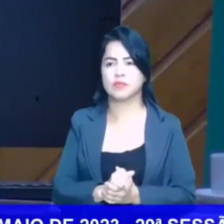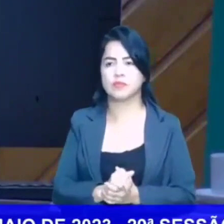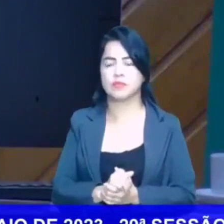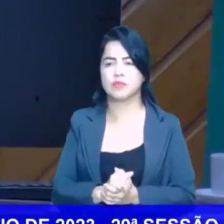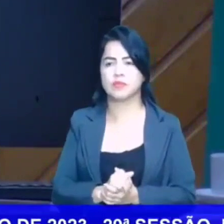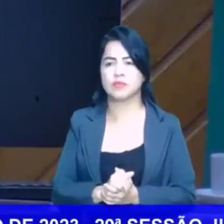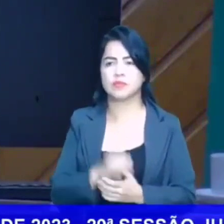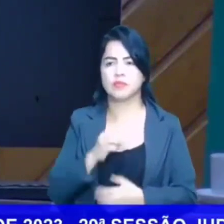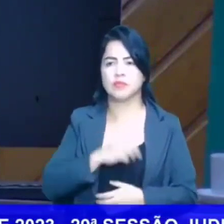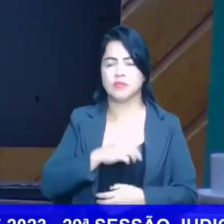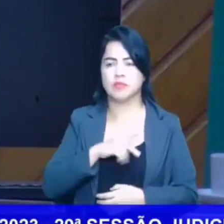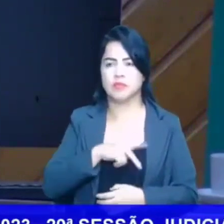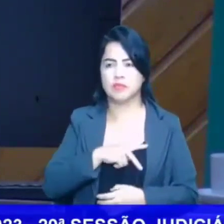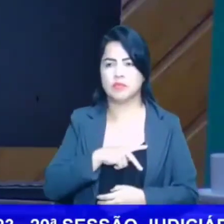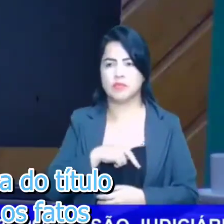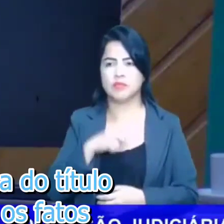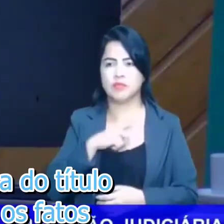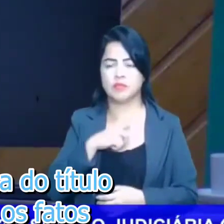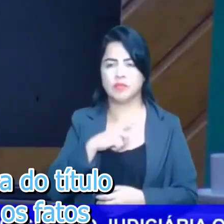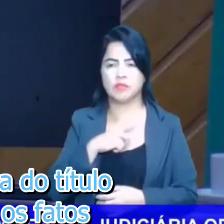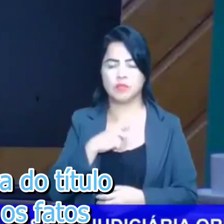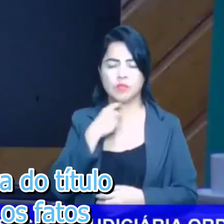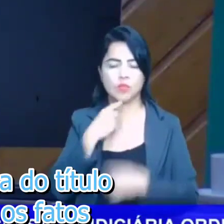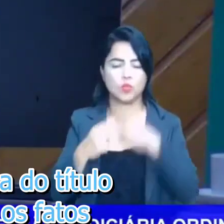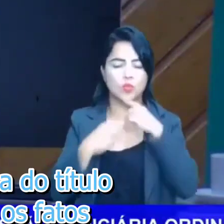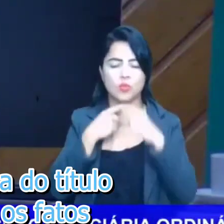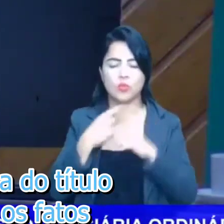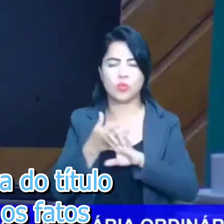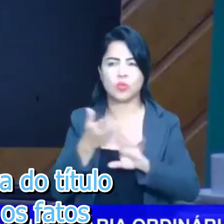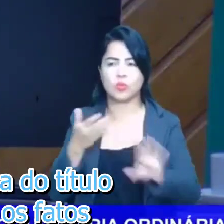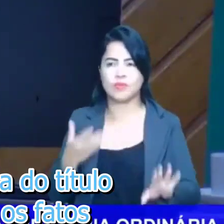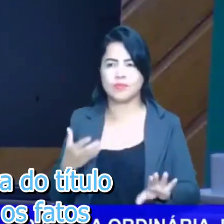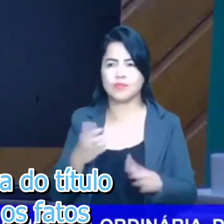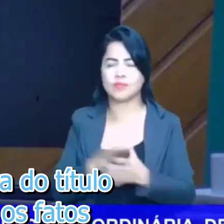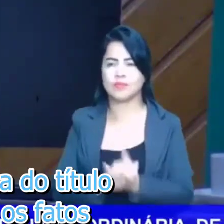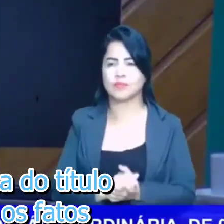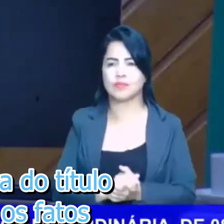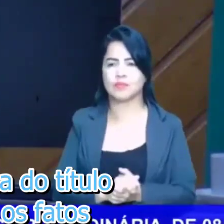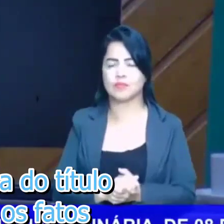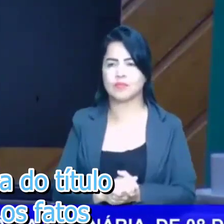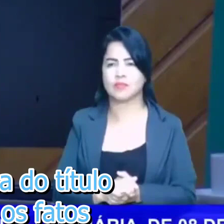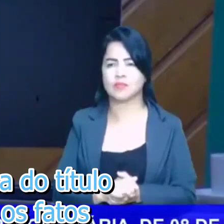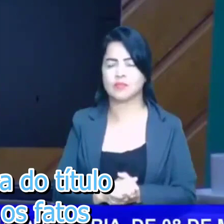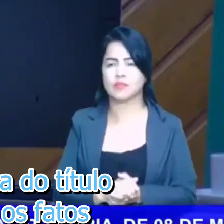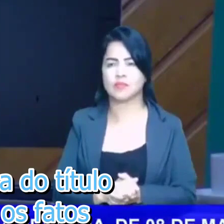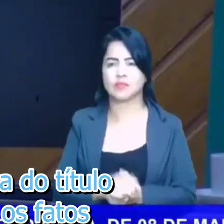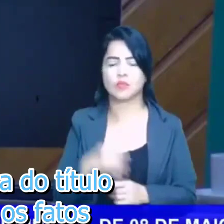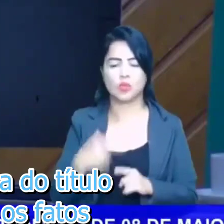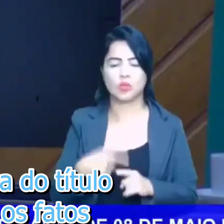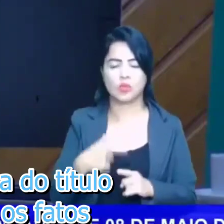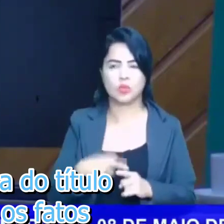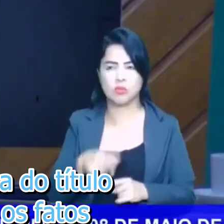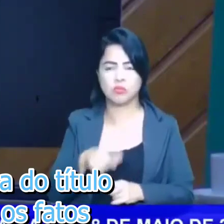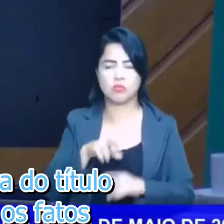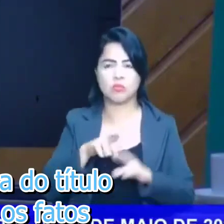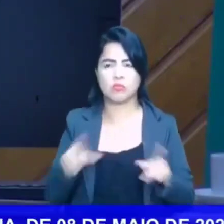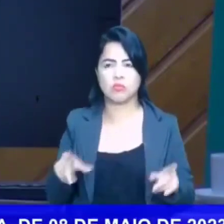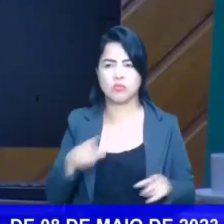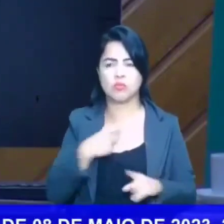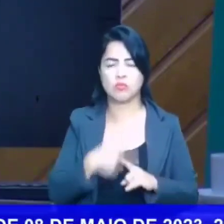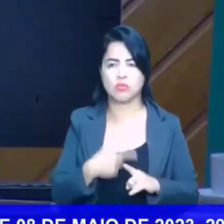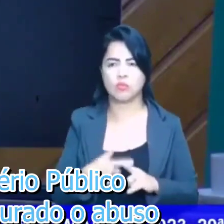ao ver do Ministério Público Eleitoral, afasta-se qualquer dúvida quanto à incidência automática do título condenatório, porque as partes são distintas e